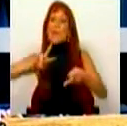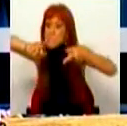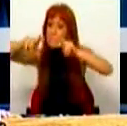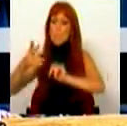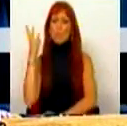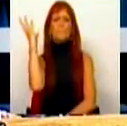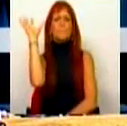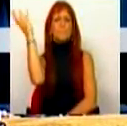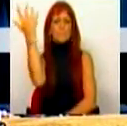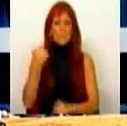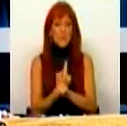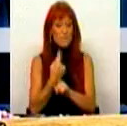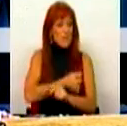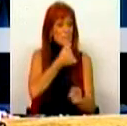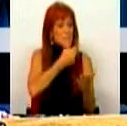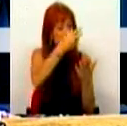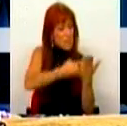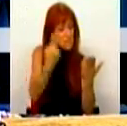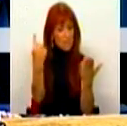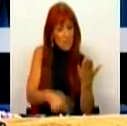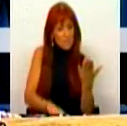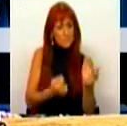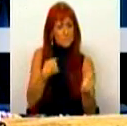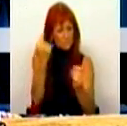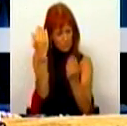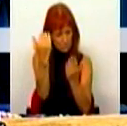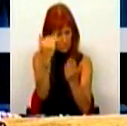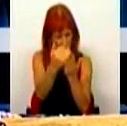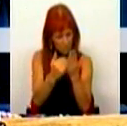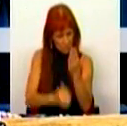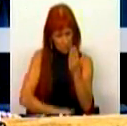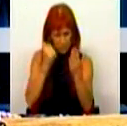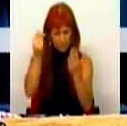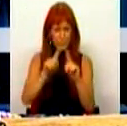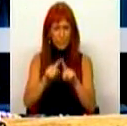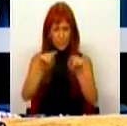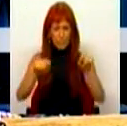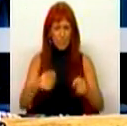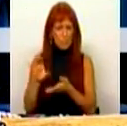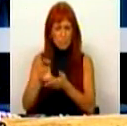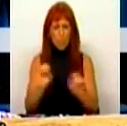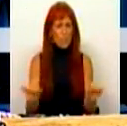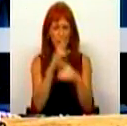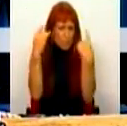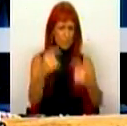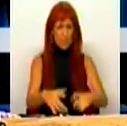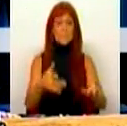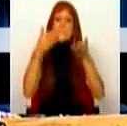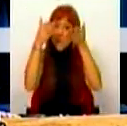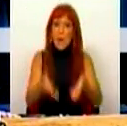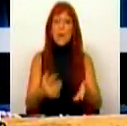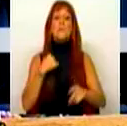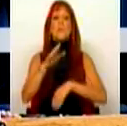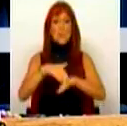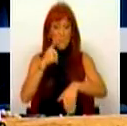climáticas. Tem um conjunto de medidas concretas, devidamente programadas e com um quadro de financiamento claro. E é isso que